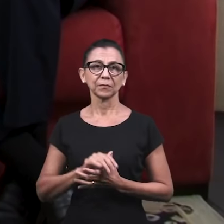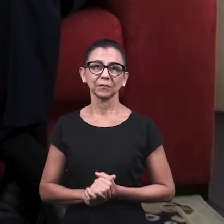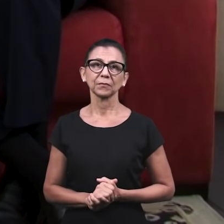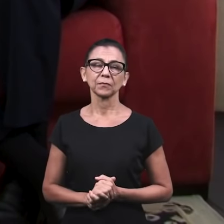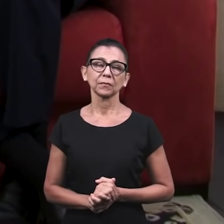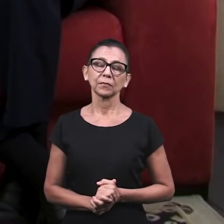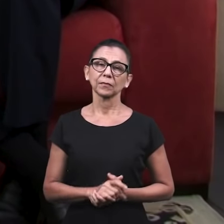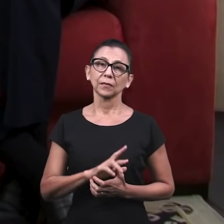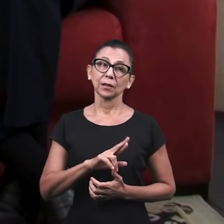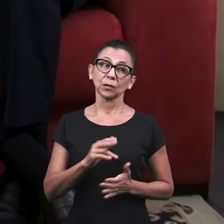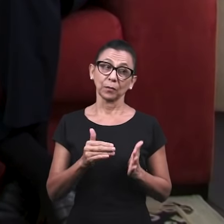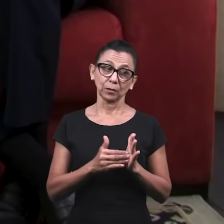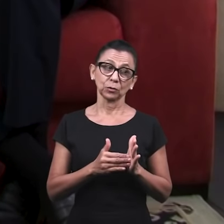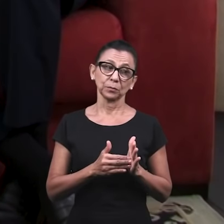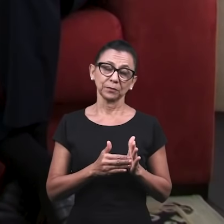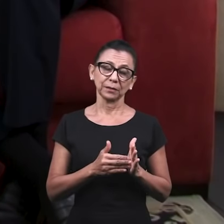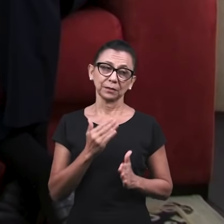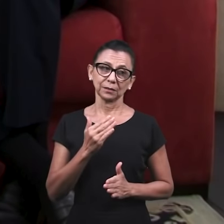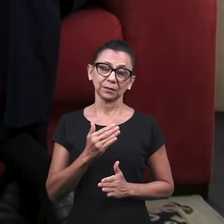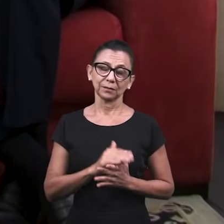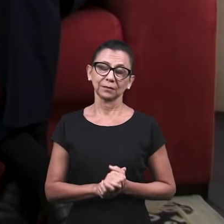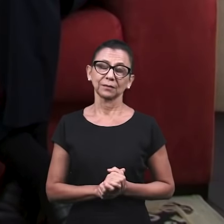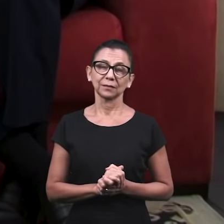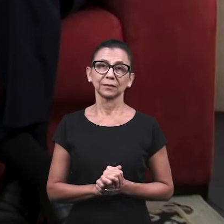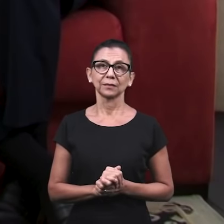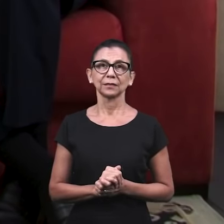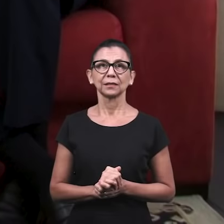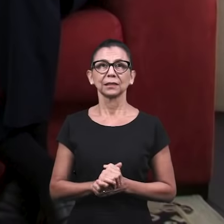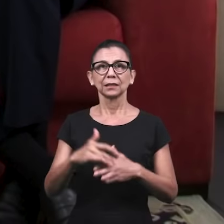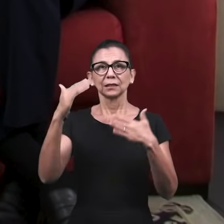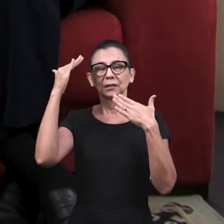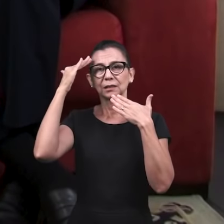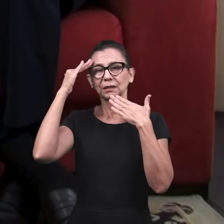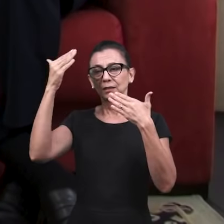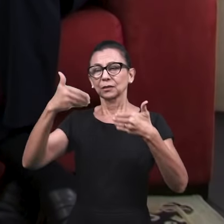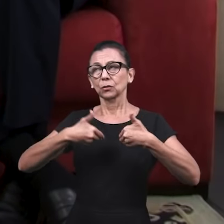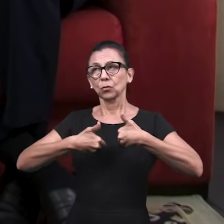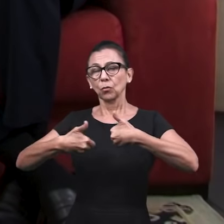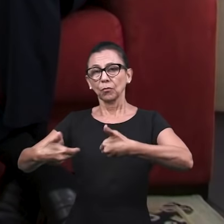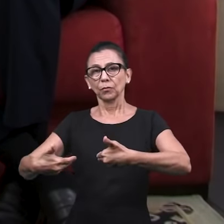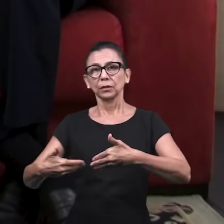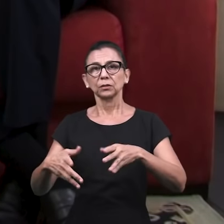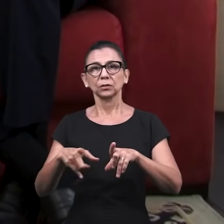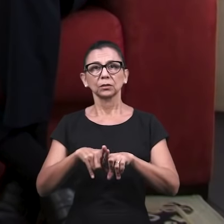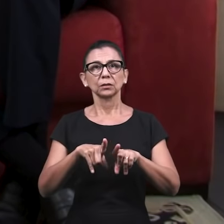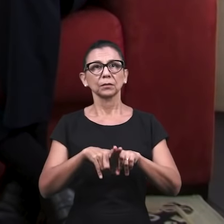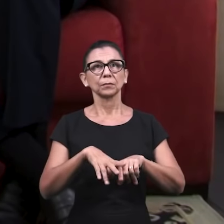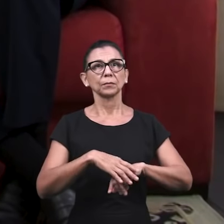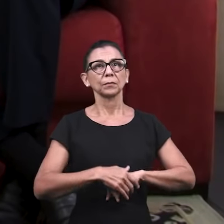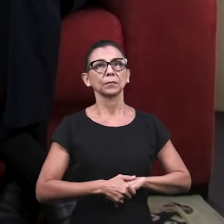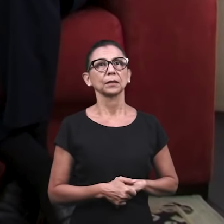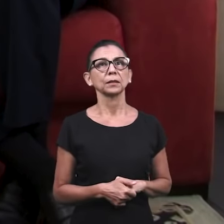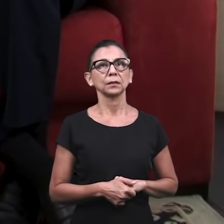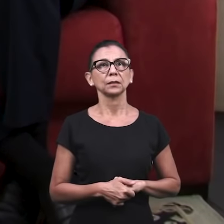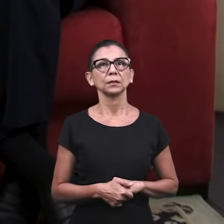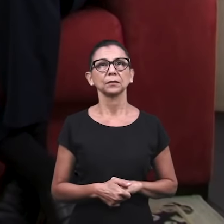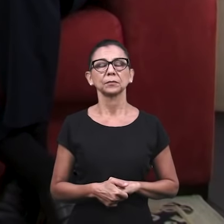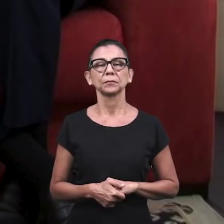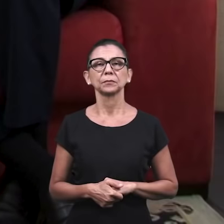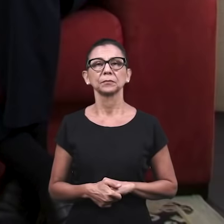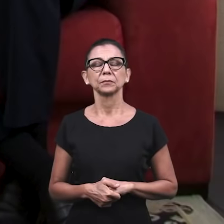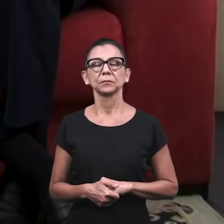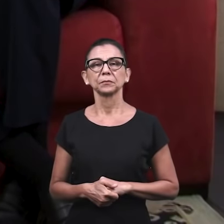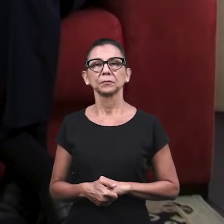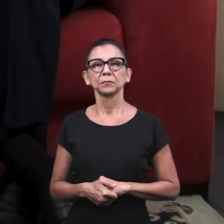não será a última vez, viu? Amém, pastor, eu que agradeço o convite. Queria também aproveitar e dizer aos irmãos que certamente passarão, né,